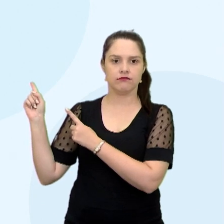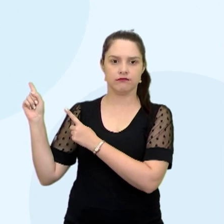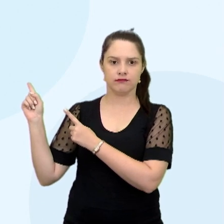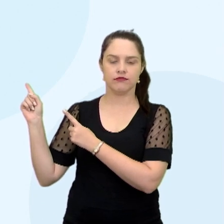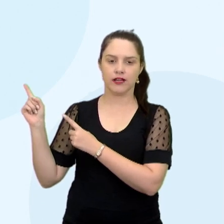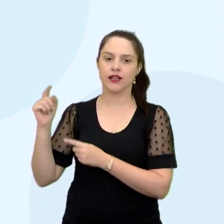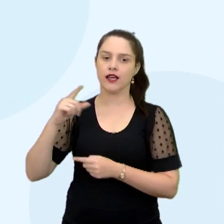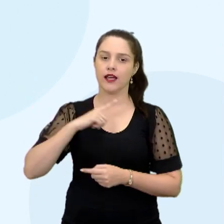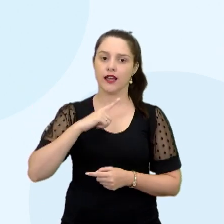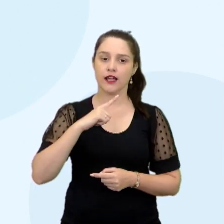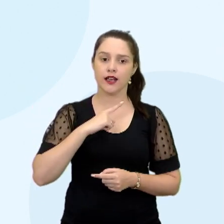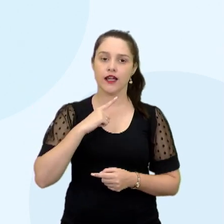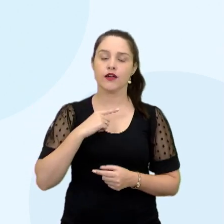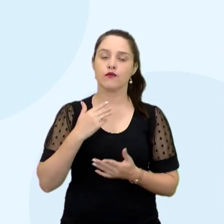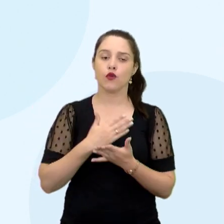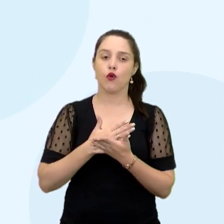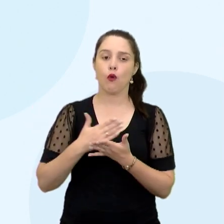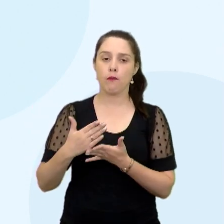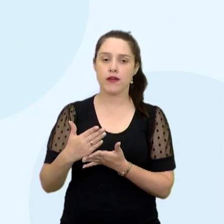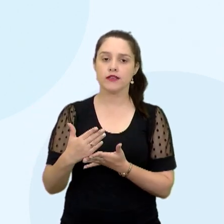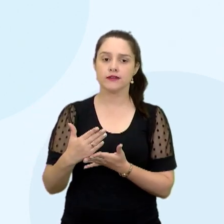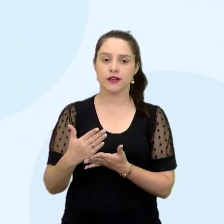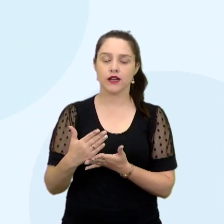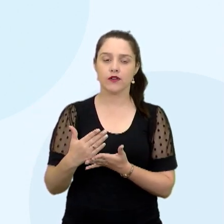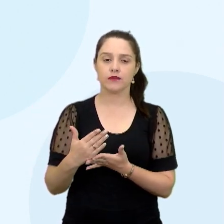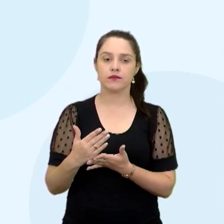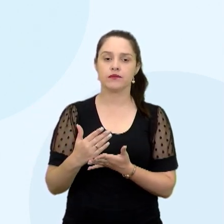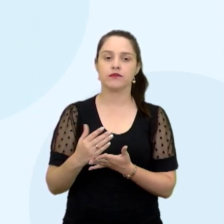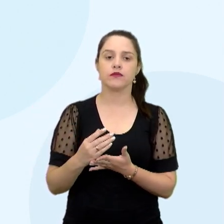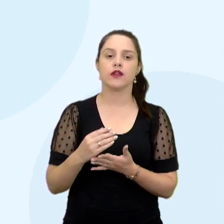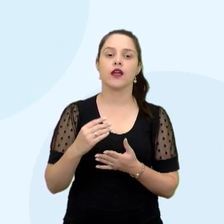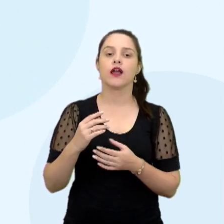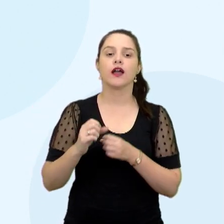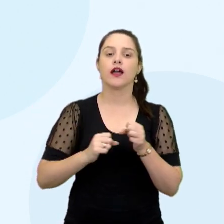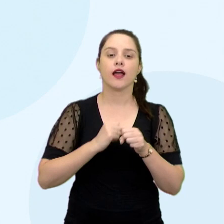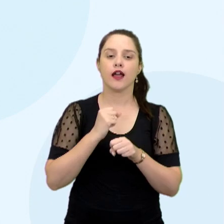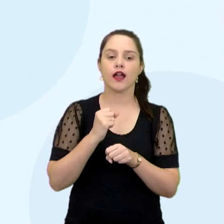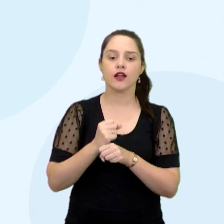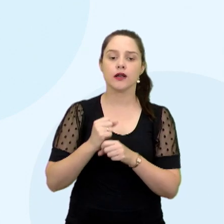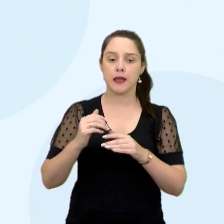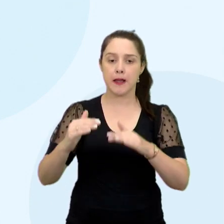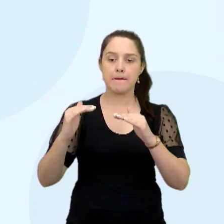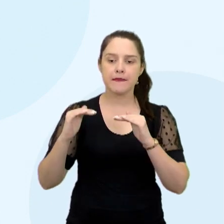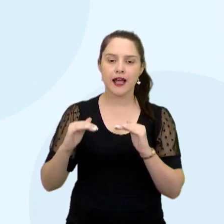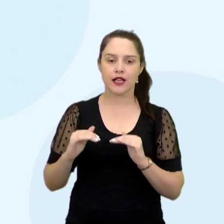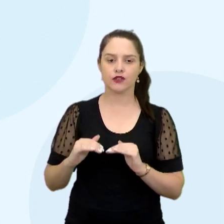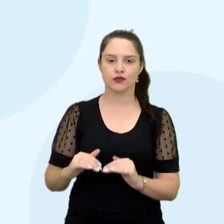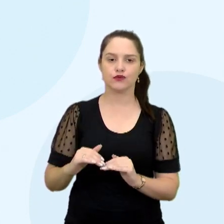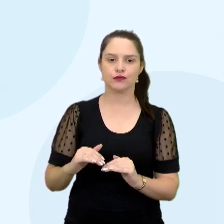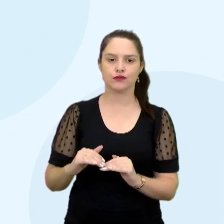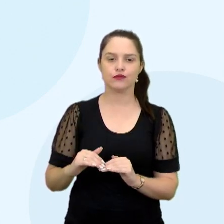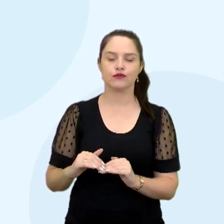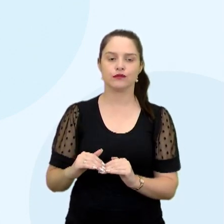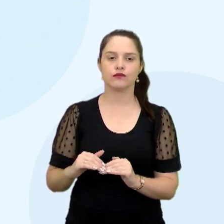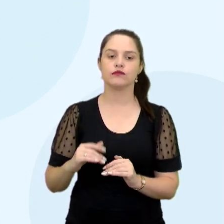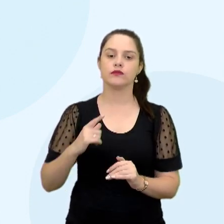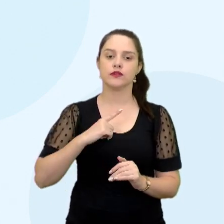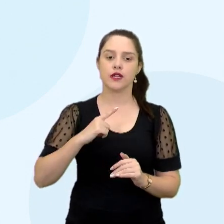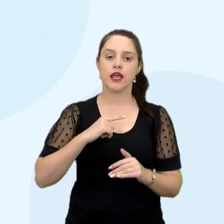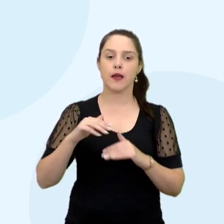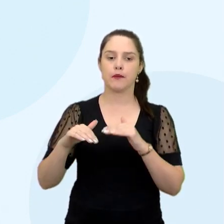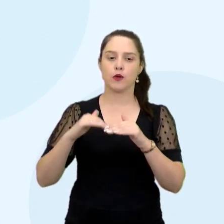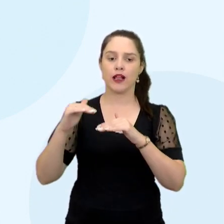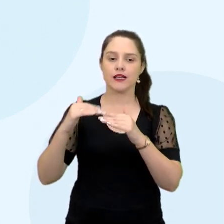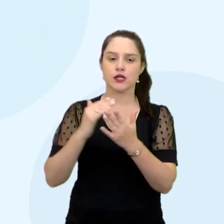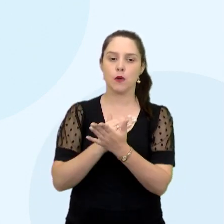Então nós temos lá, vamos começar, né, pelo inicial, que é o adiano, né, lá na parte de baixo, né, onde está uma coloração mais,